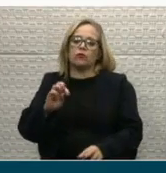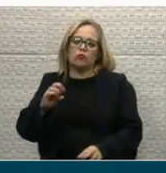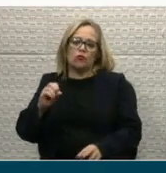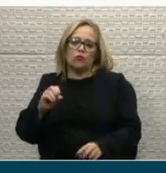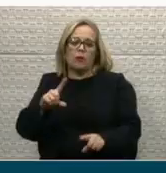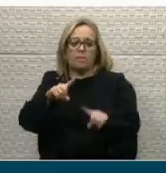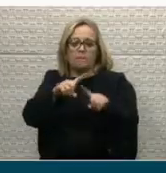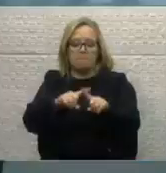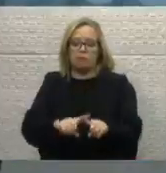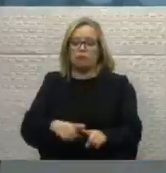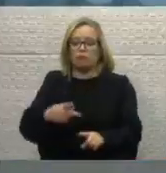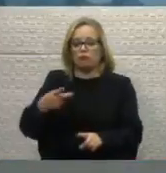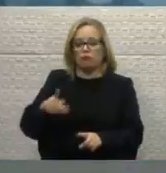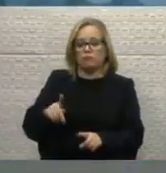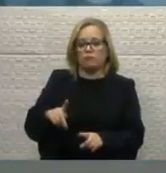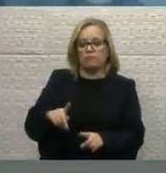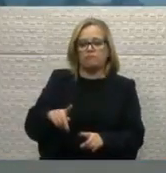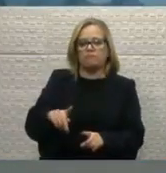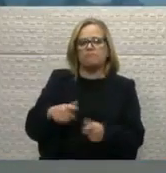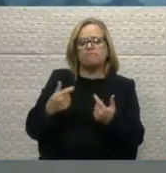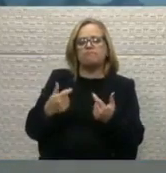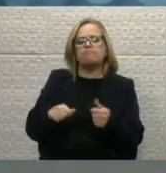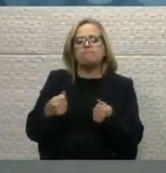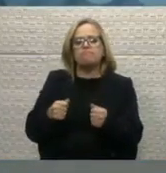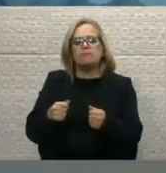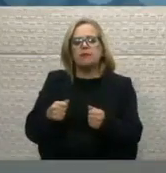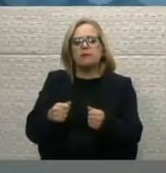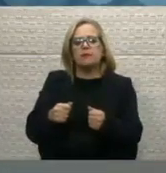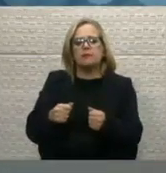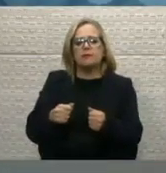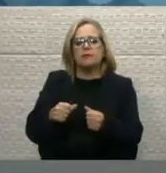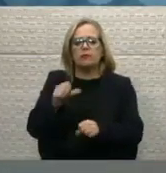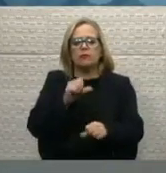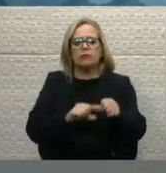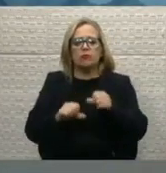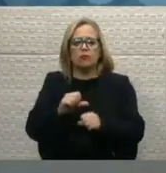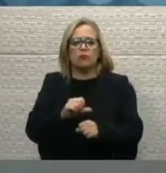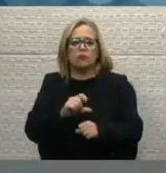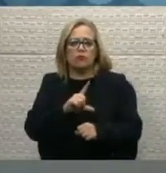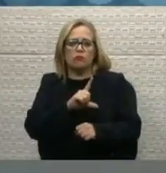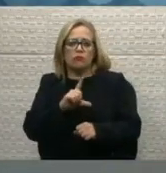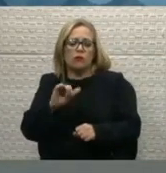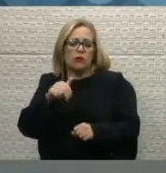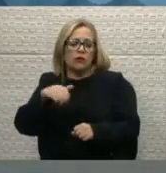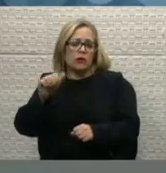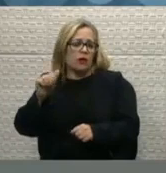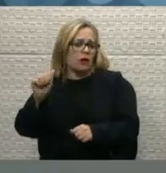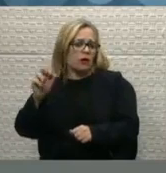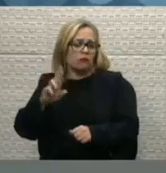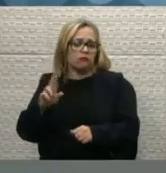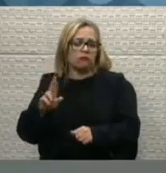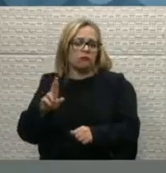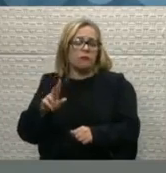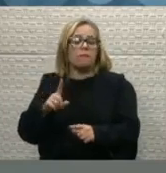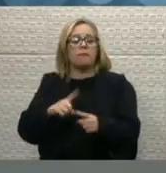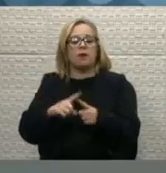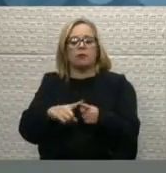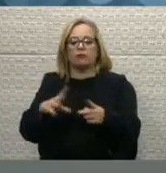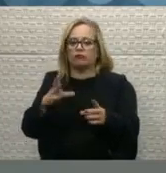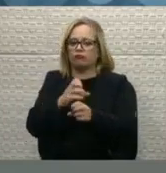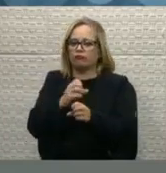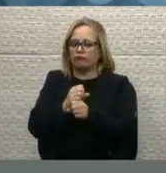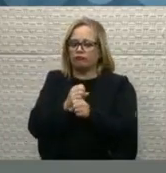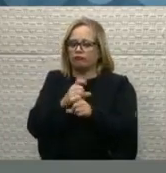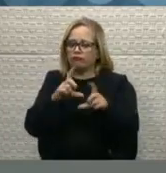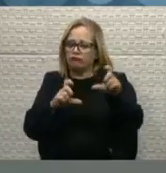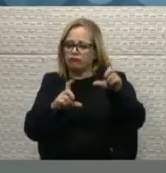deles. Por que deve ser um operador linear e não uma transformação linear qualquer? Porque quando eu calculo a imagem